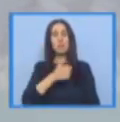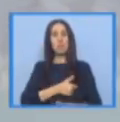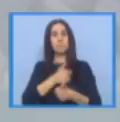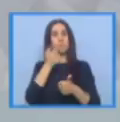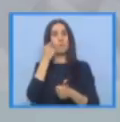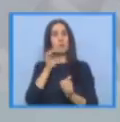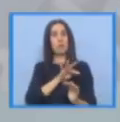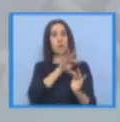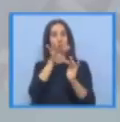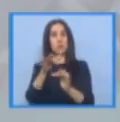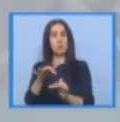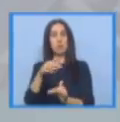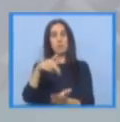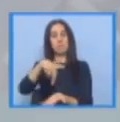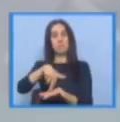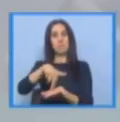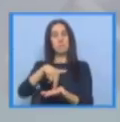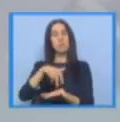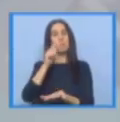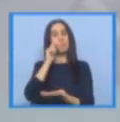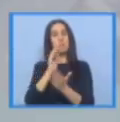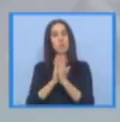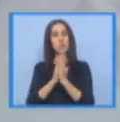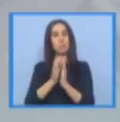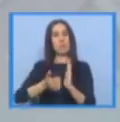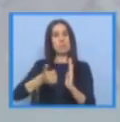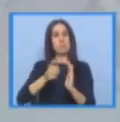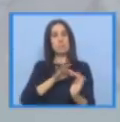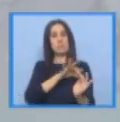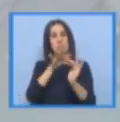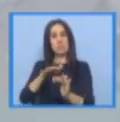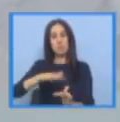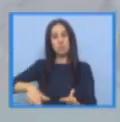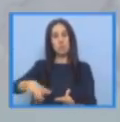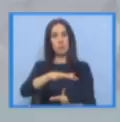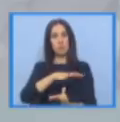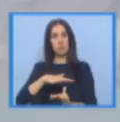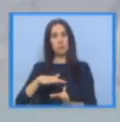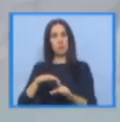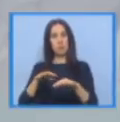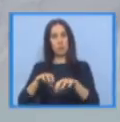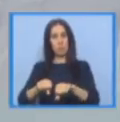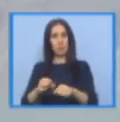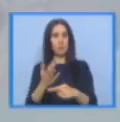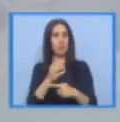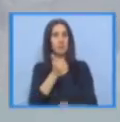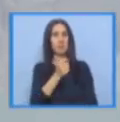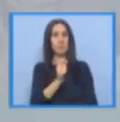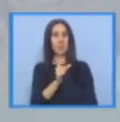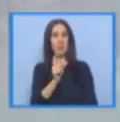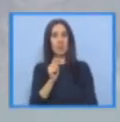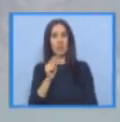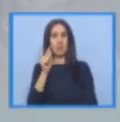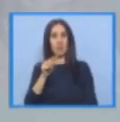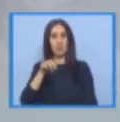e este turismo religioso é vital também nestes territórios ocupados, e nomeadamente Belém, não é?